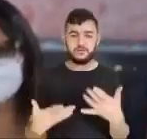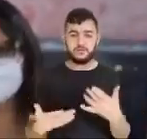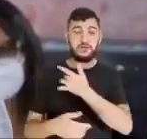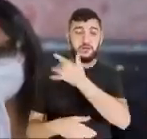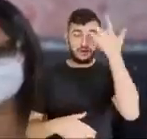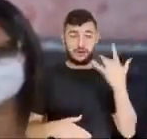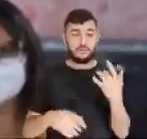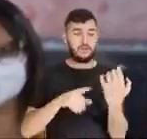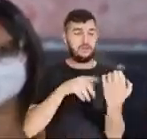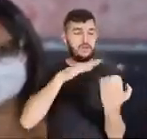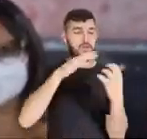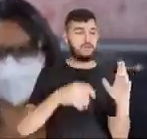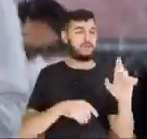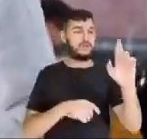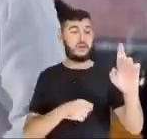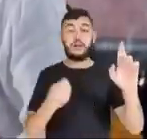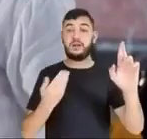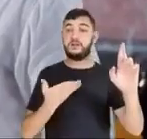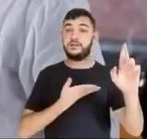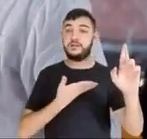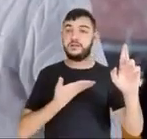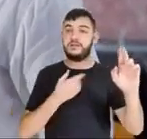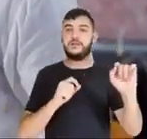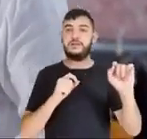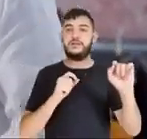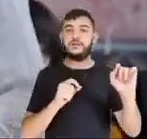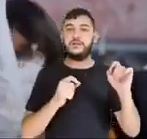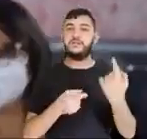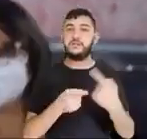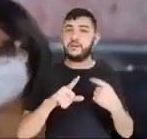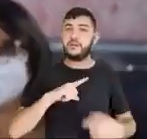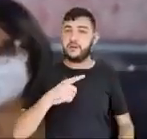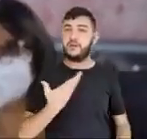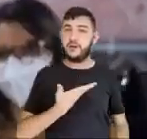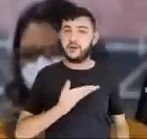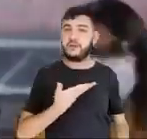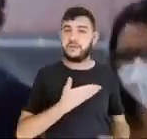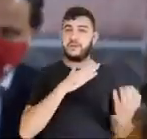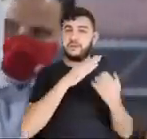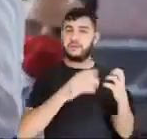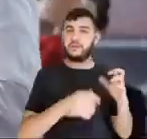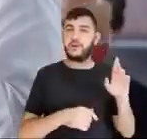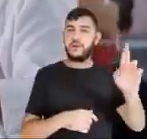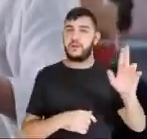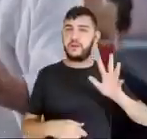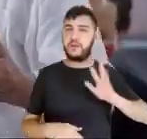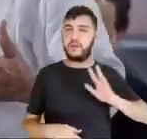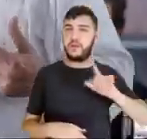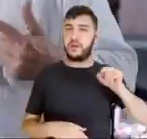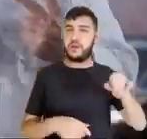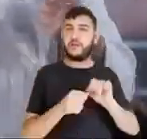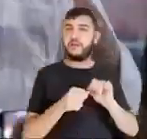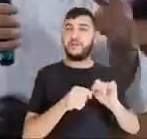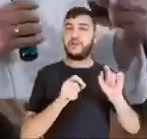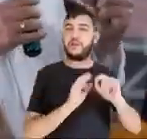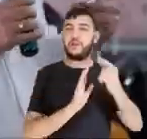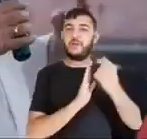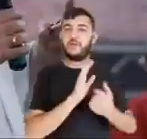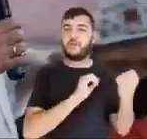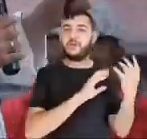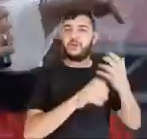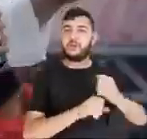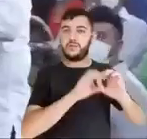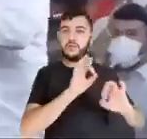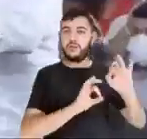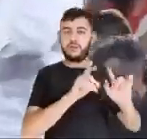meu amigo, eu também tenho empresário rico, ele estava falando da casa dele. E ele estava falando para o filho